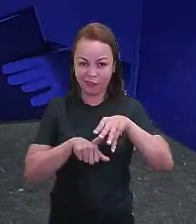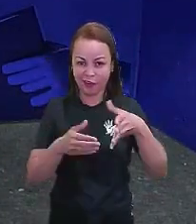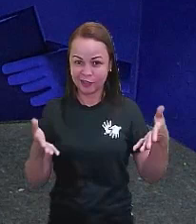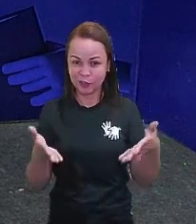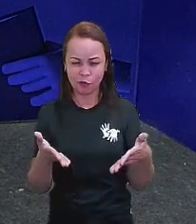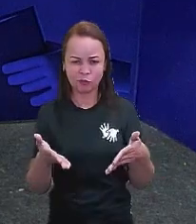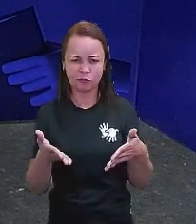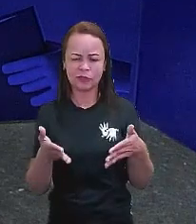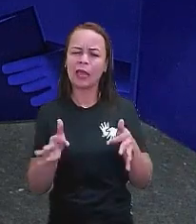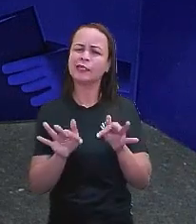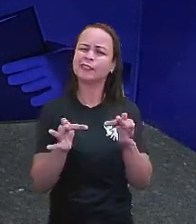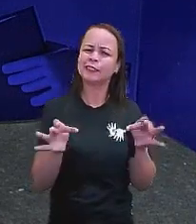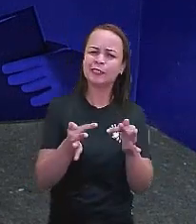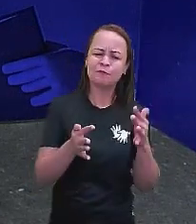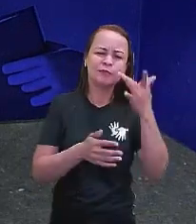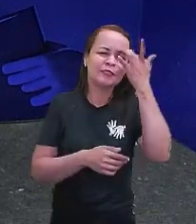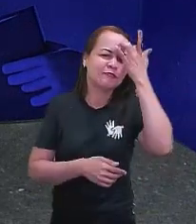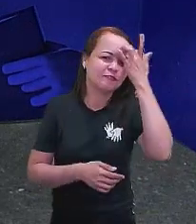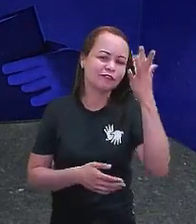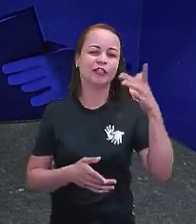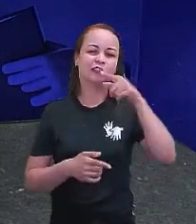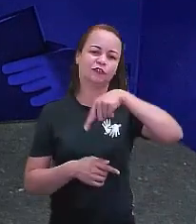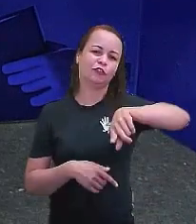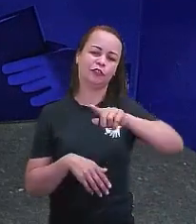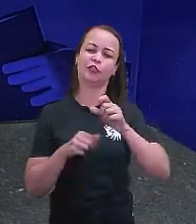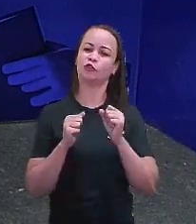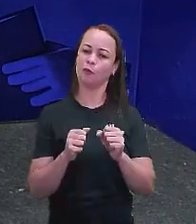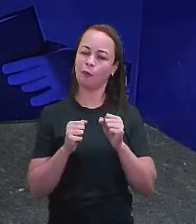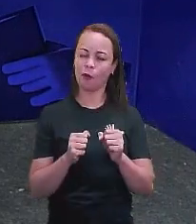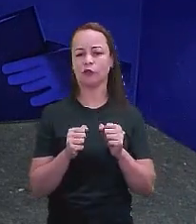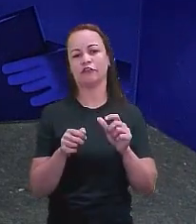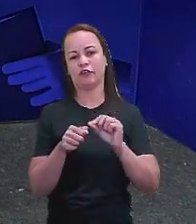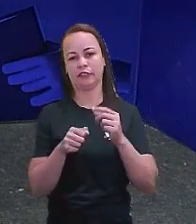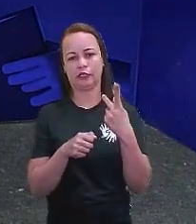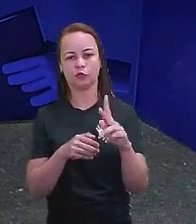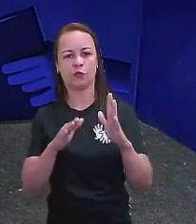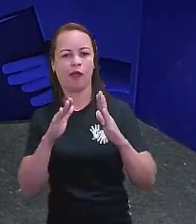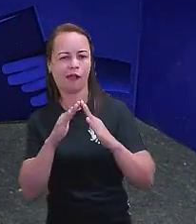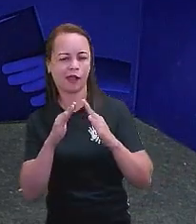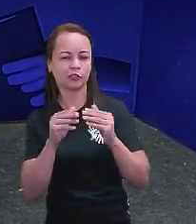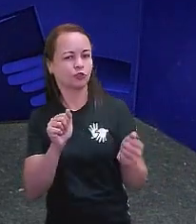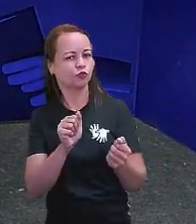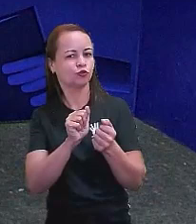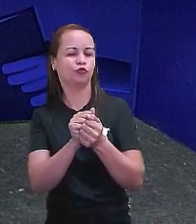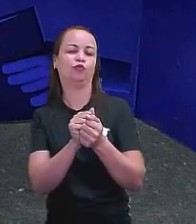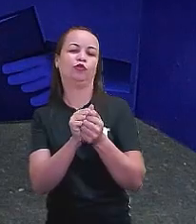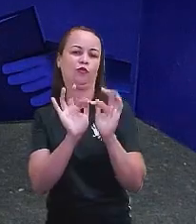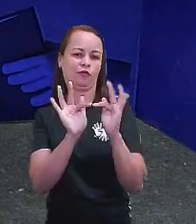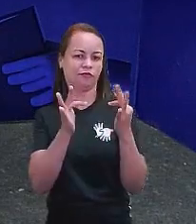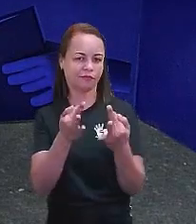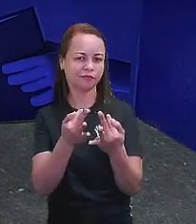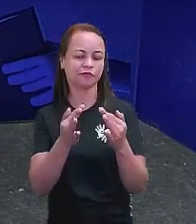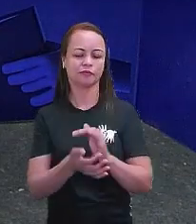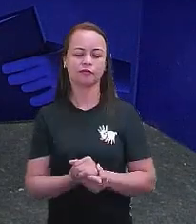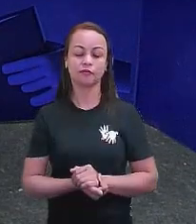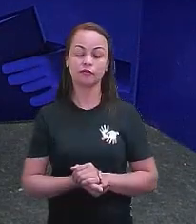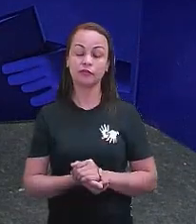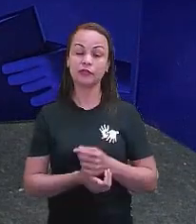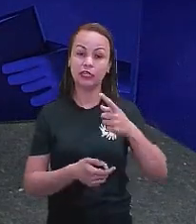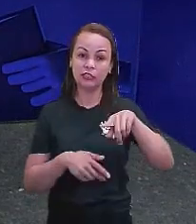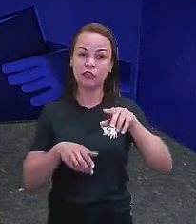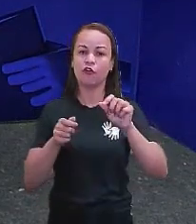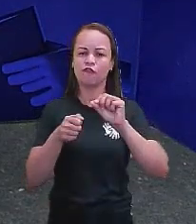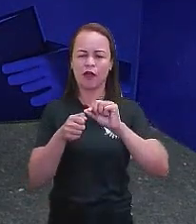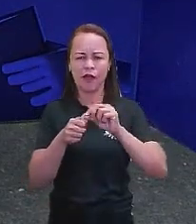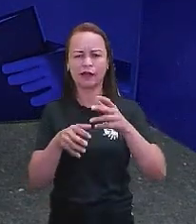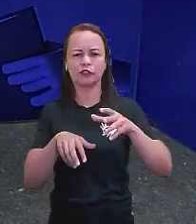Bem simples, fácil, e vocês podem fazer em casa com seus pais. Combinado assim? Então façam, tirem foto, mostra